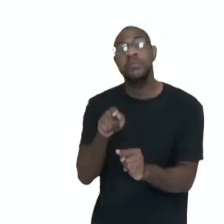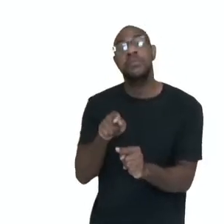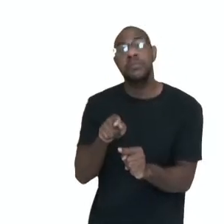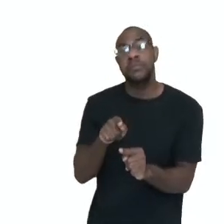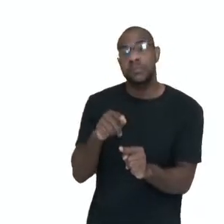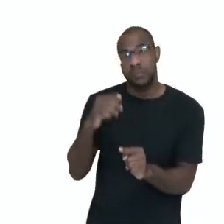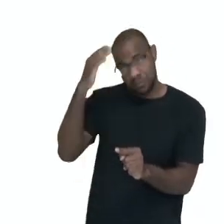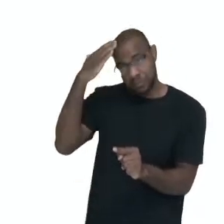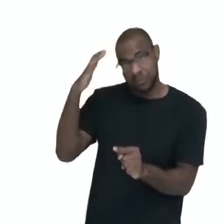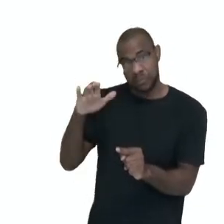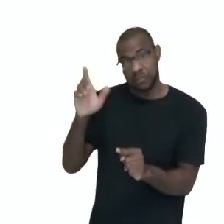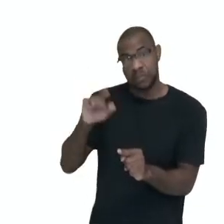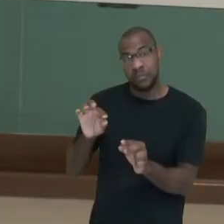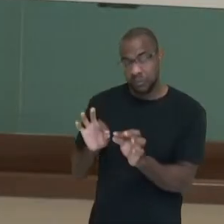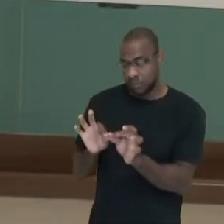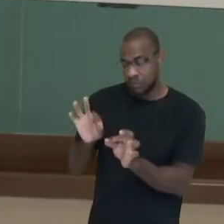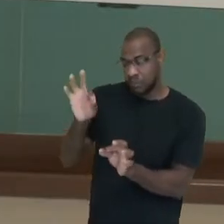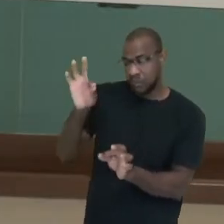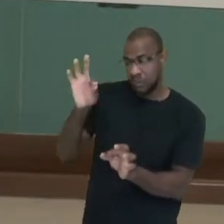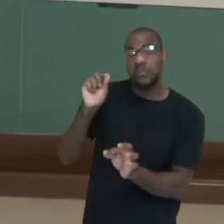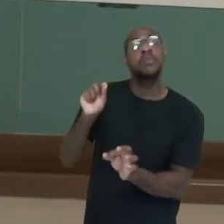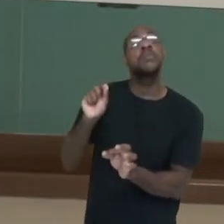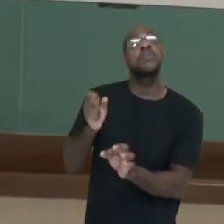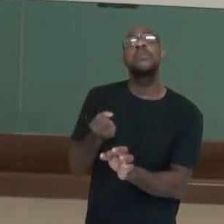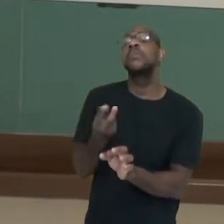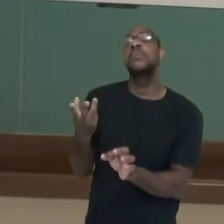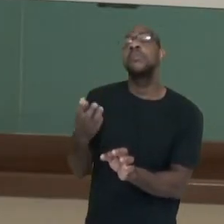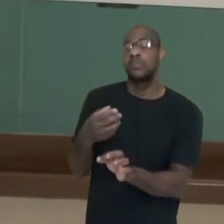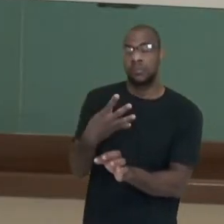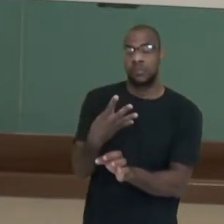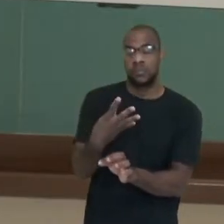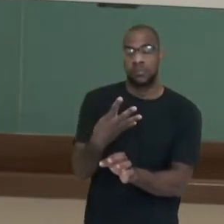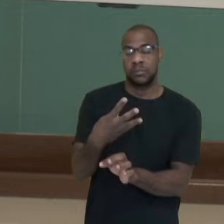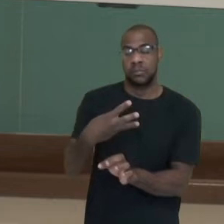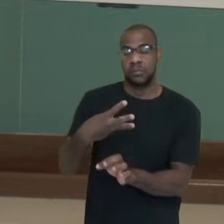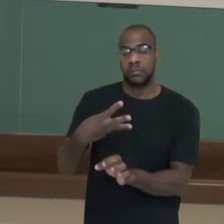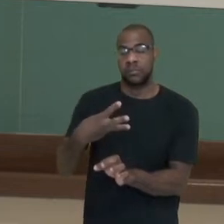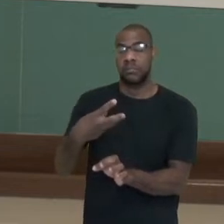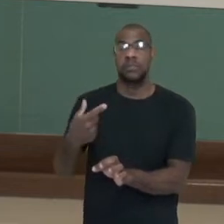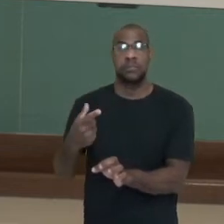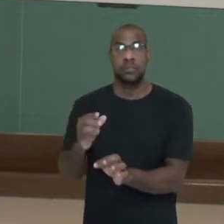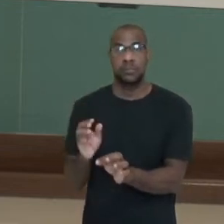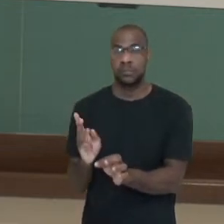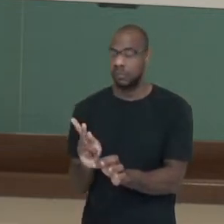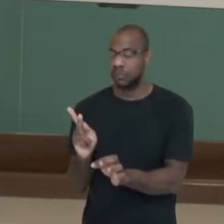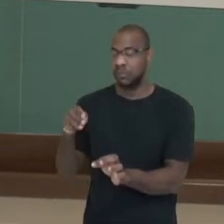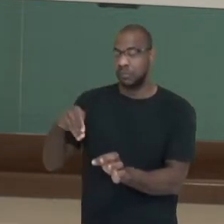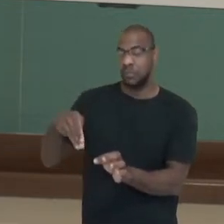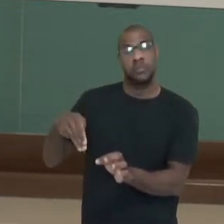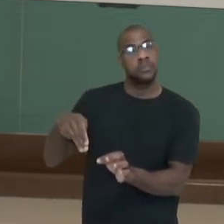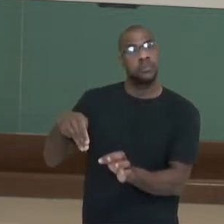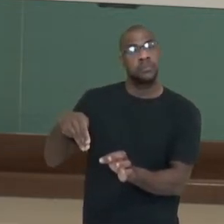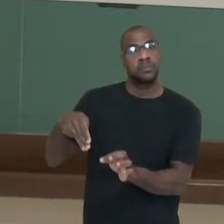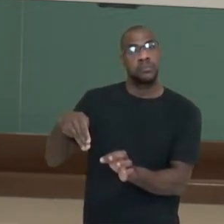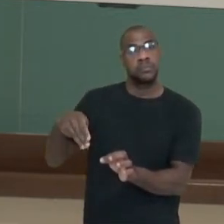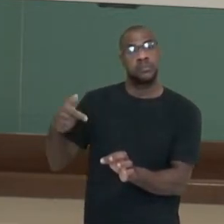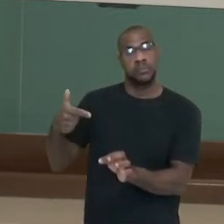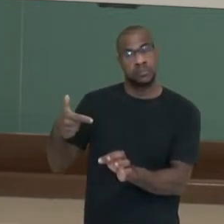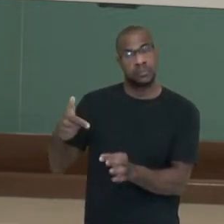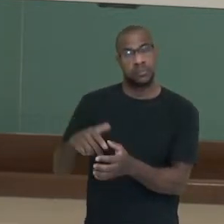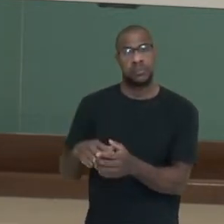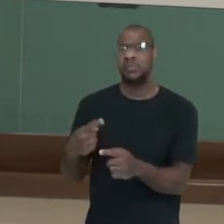Curitiba, mede 432 quilômetros quadrados. Por que a gente não dá essa medida em milímetro